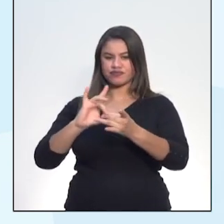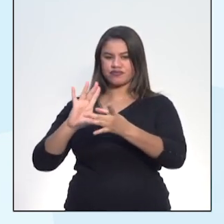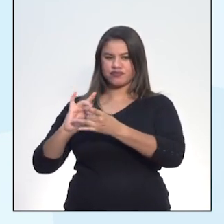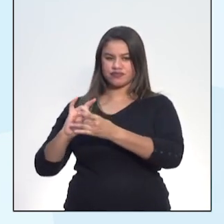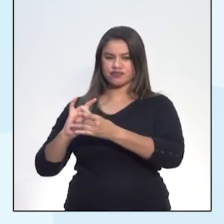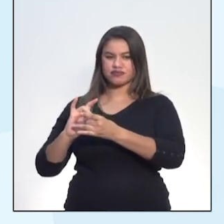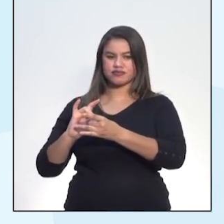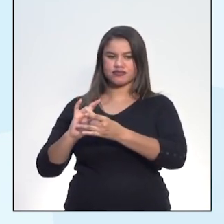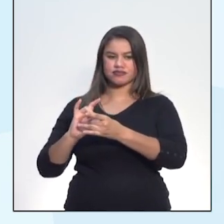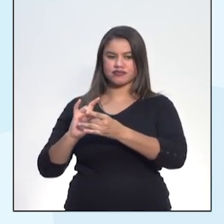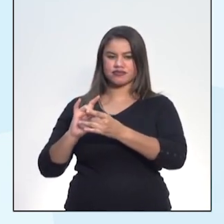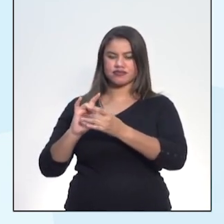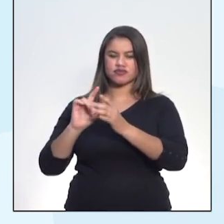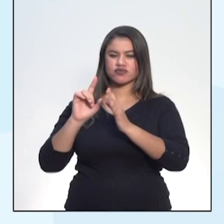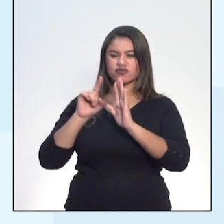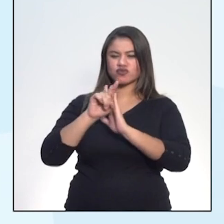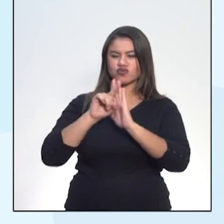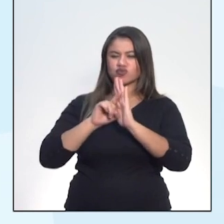contextualização,